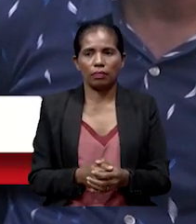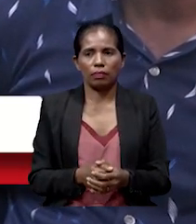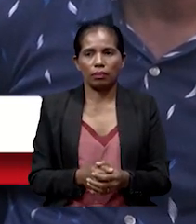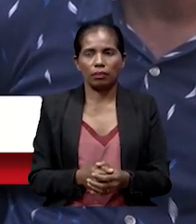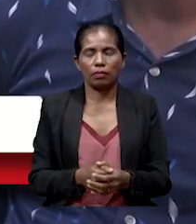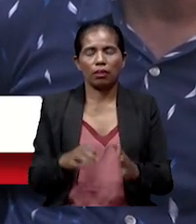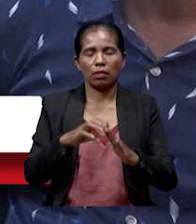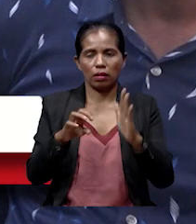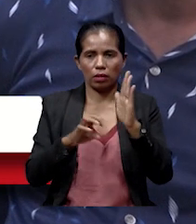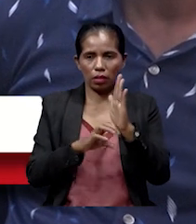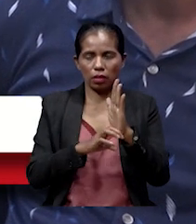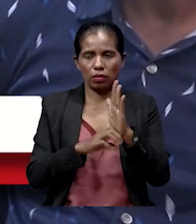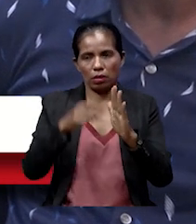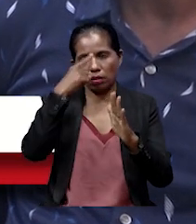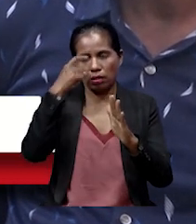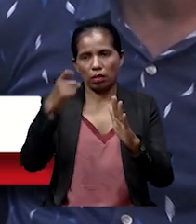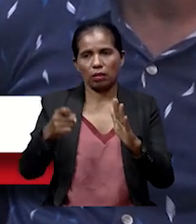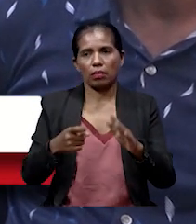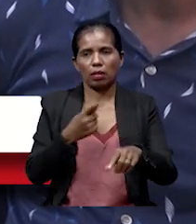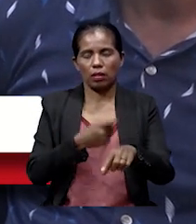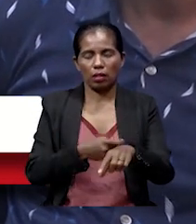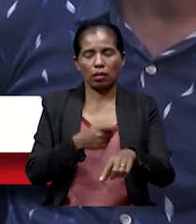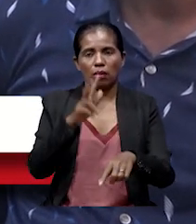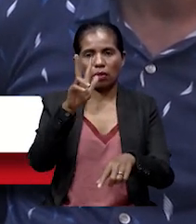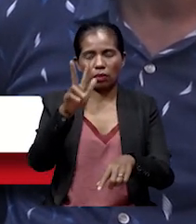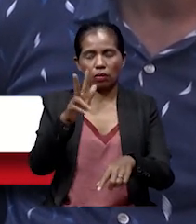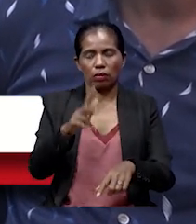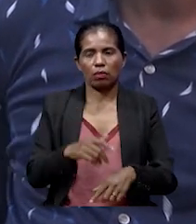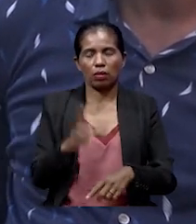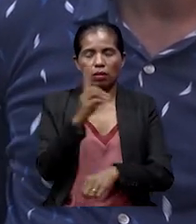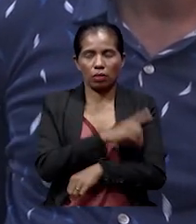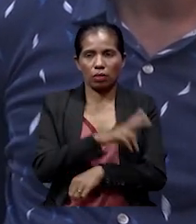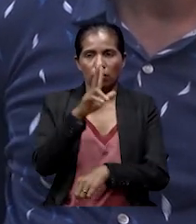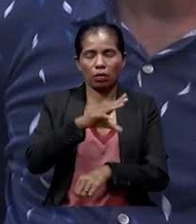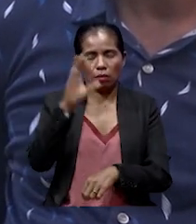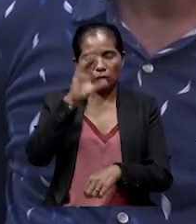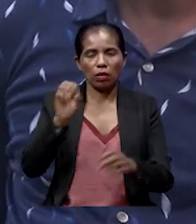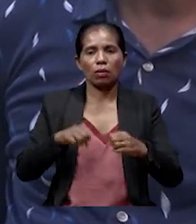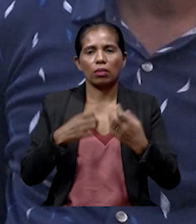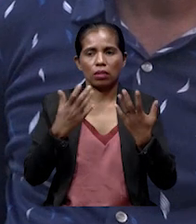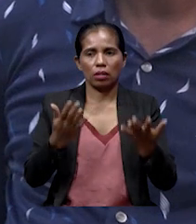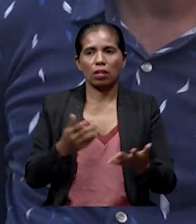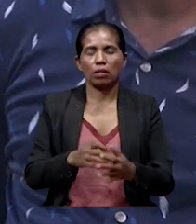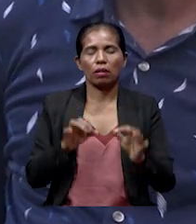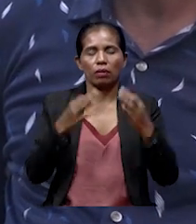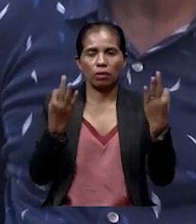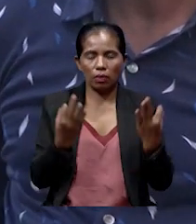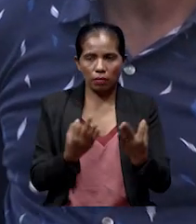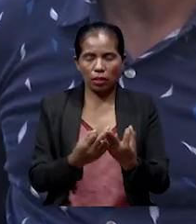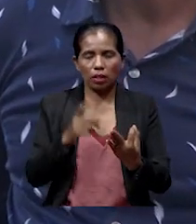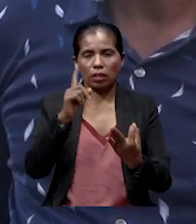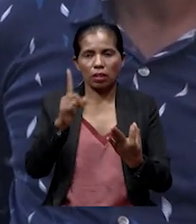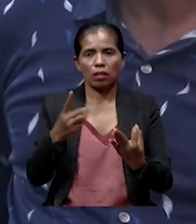Estado, tamba durante lorontolo, buka solução o insa família ira